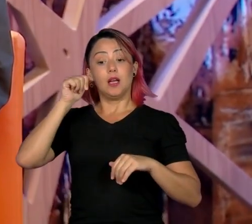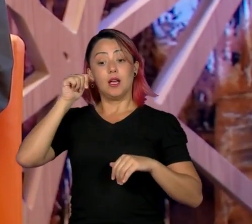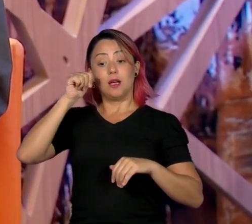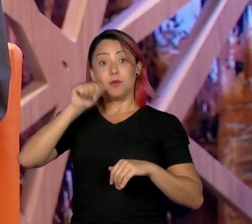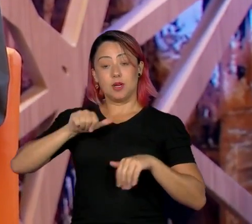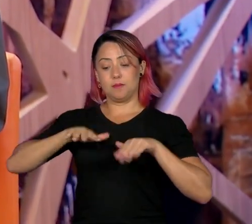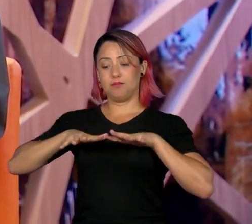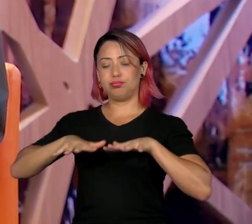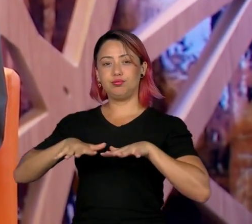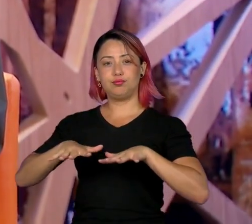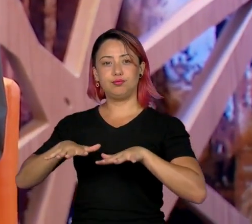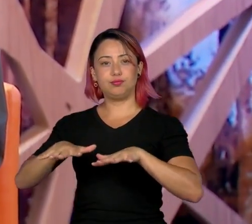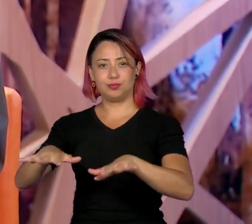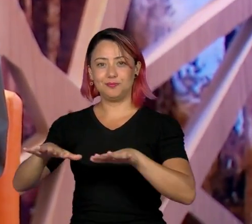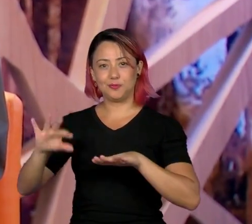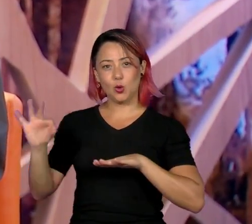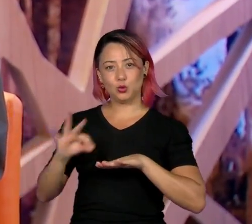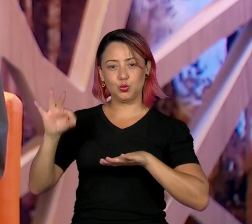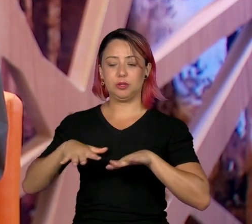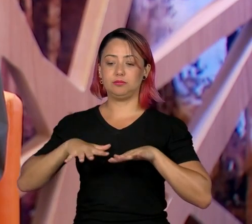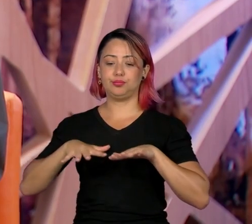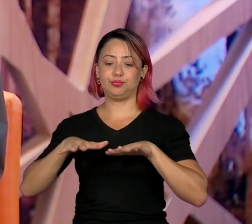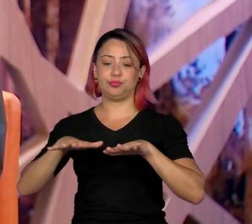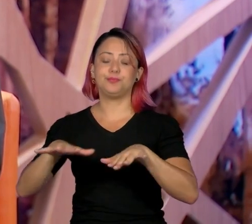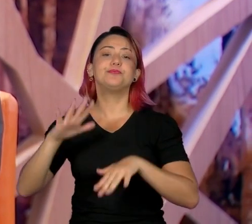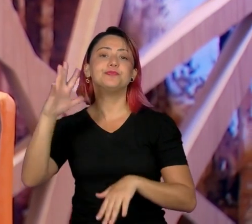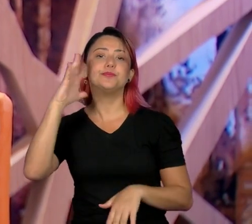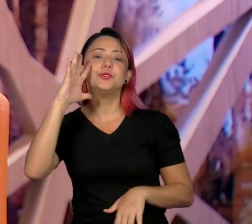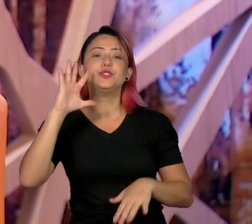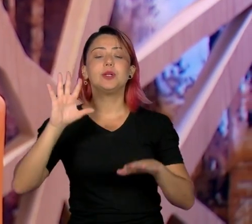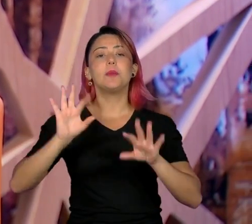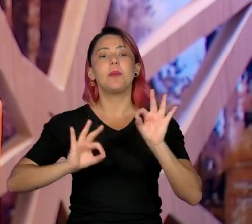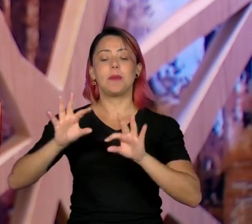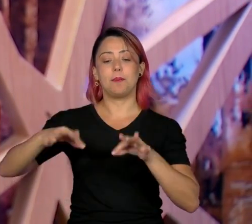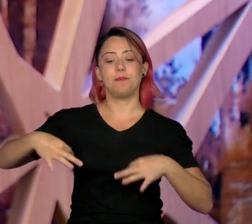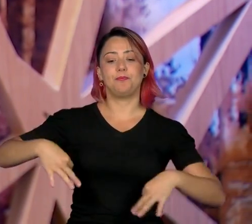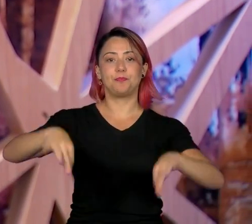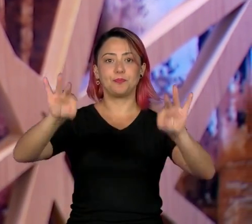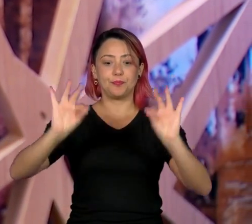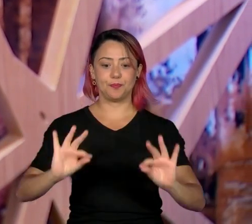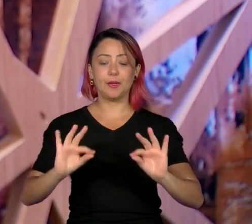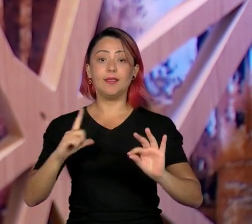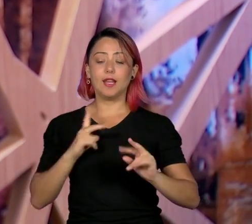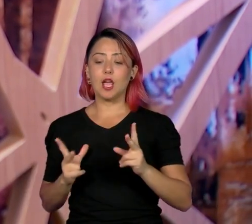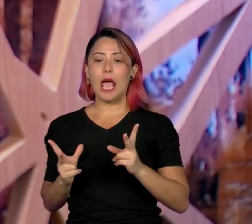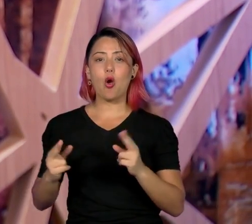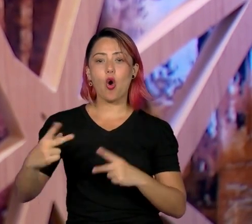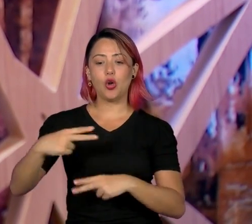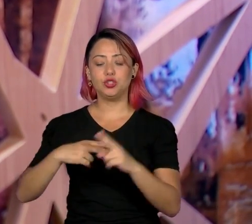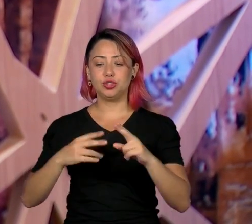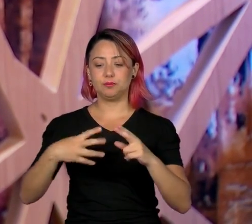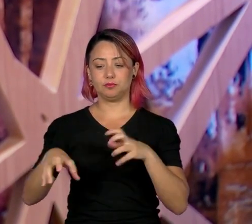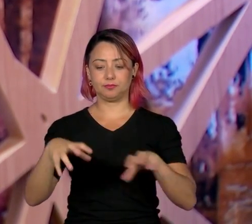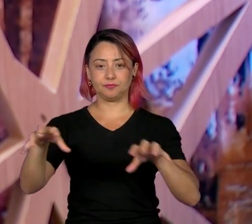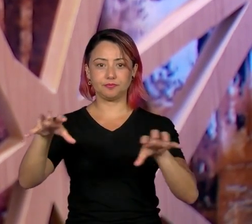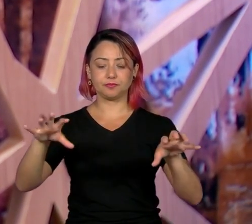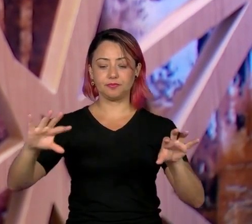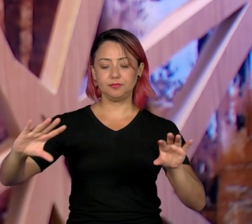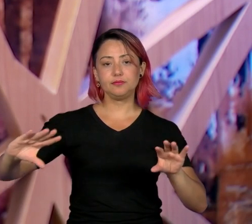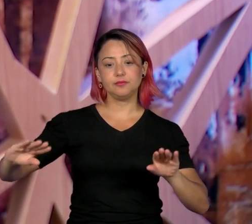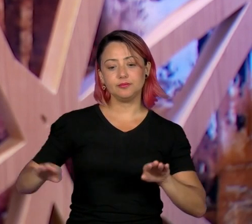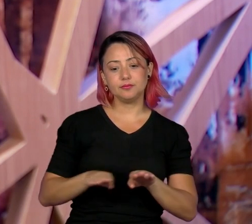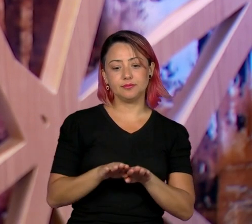tomando como imagem uma colcha de retalhos. Quando a sociedade não nos fornece os